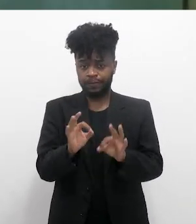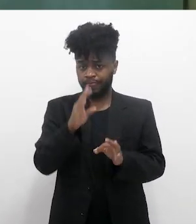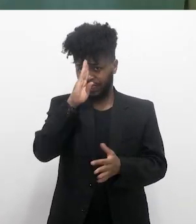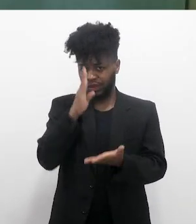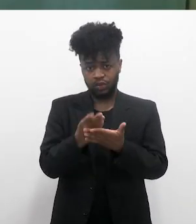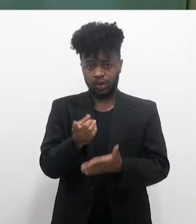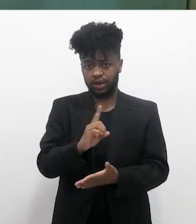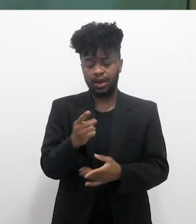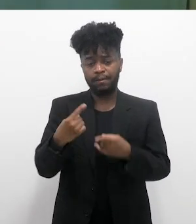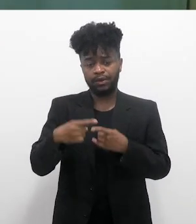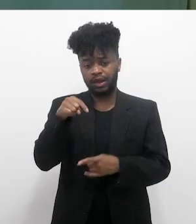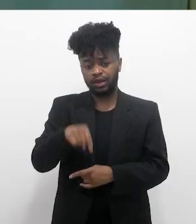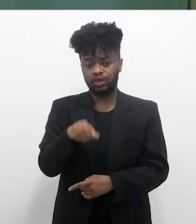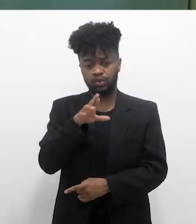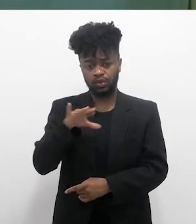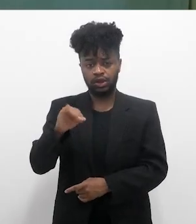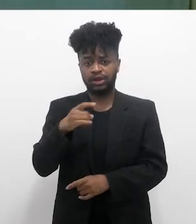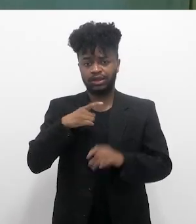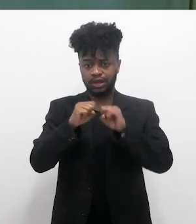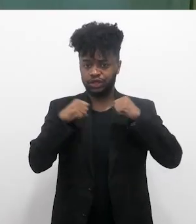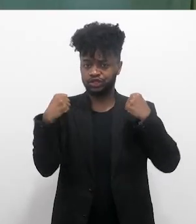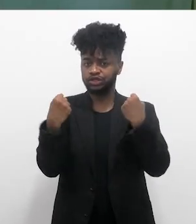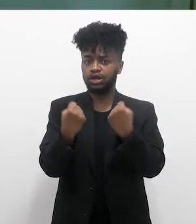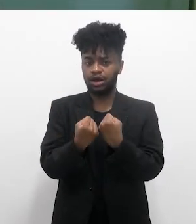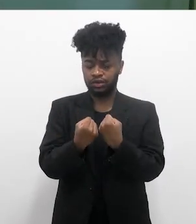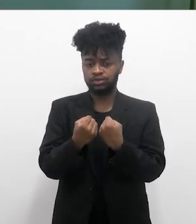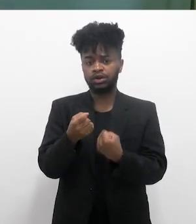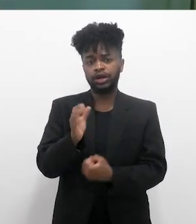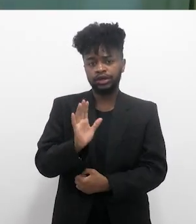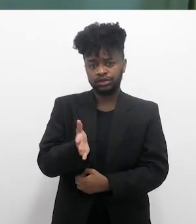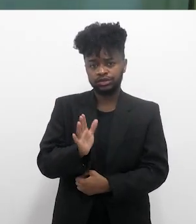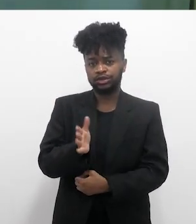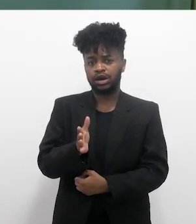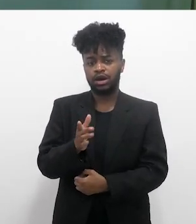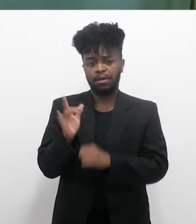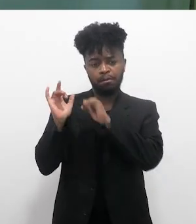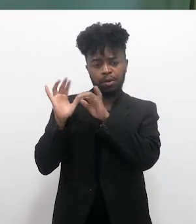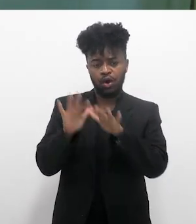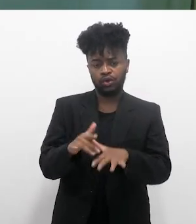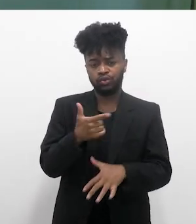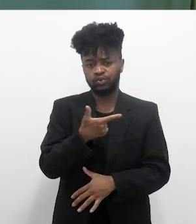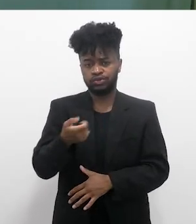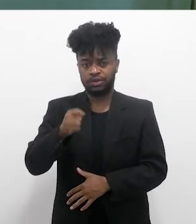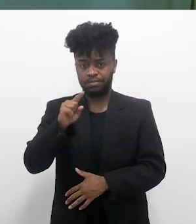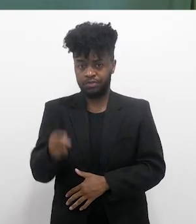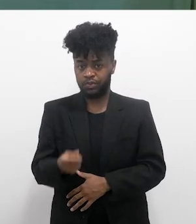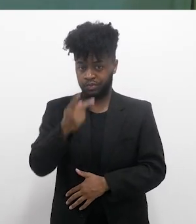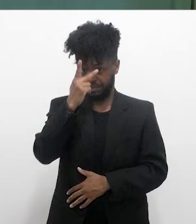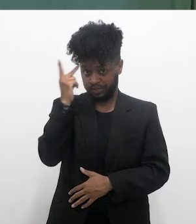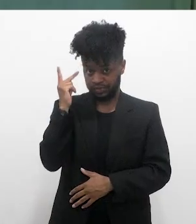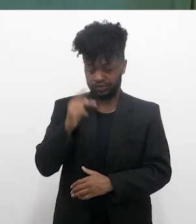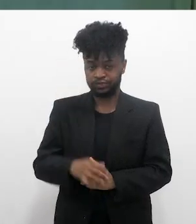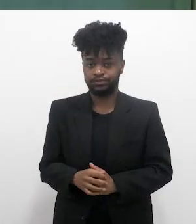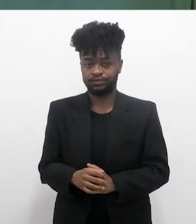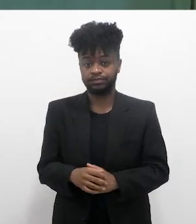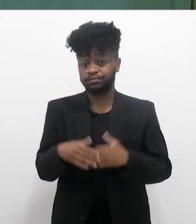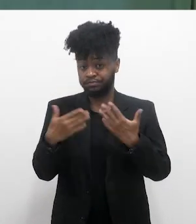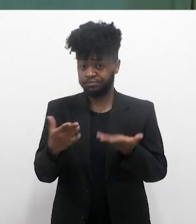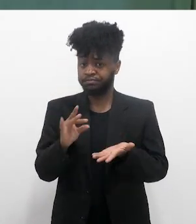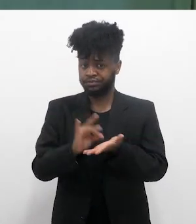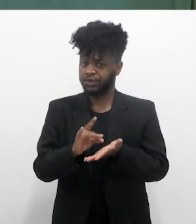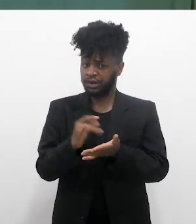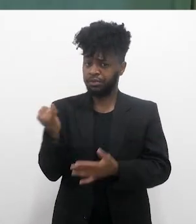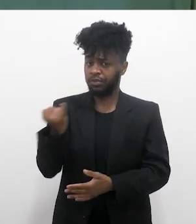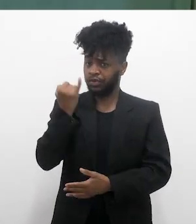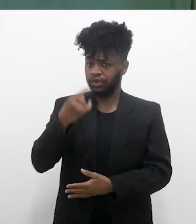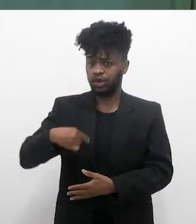que no Rio tinha um estádio que já coube 200 mil pessoas. Então, isso é gratificante, a gente